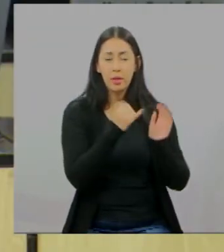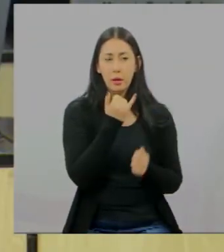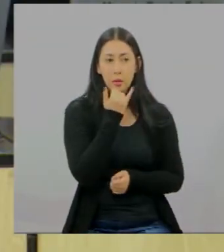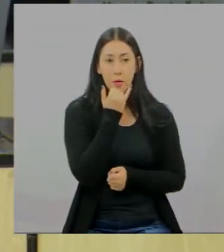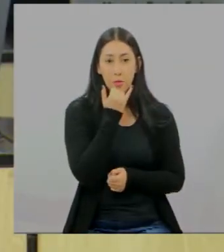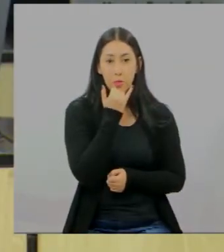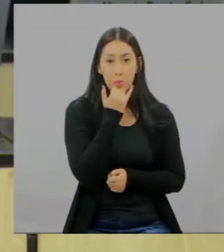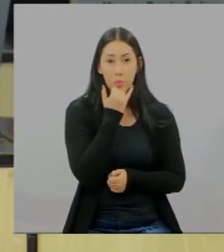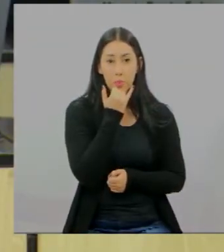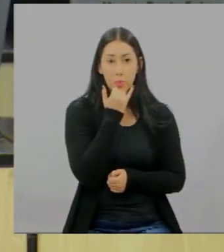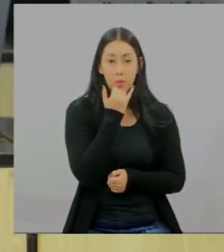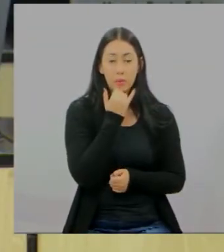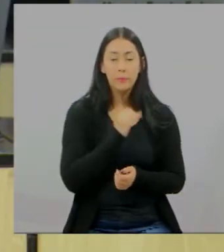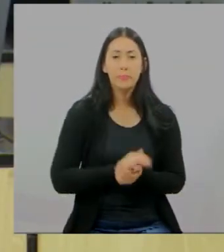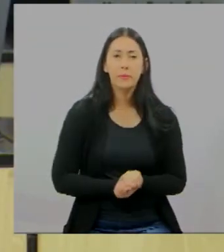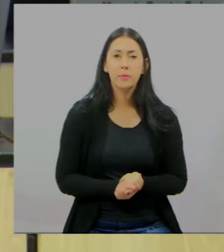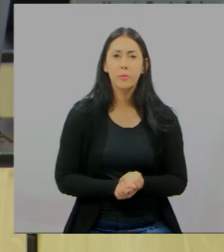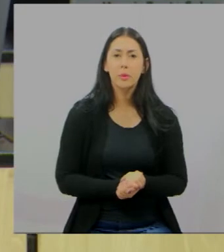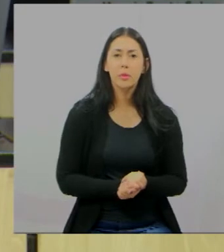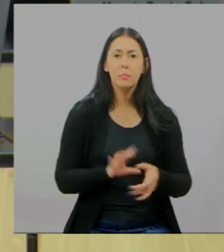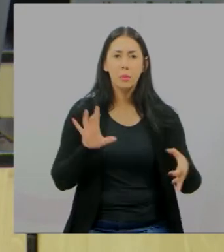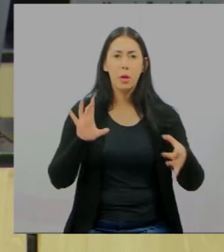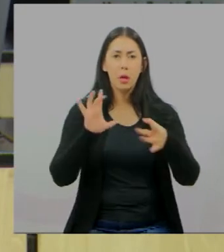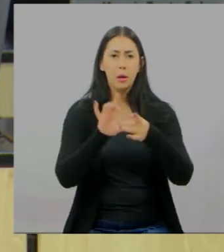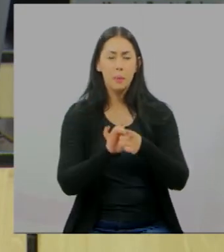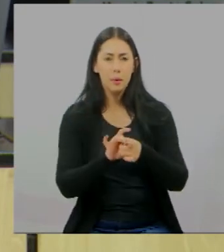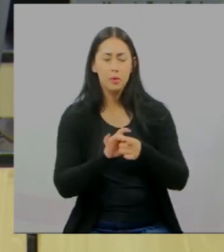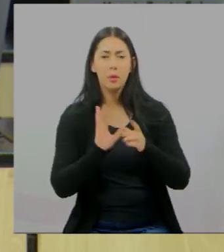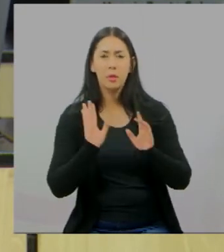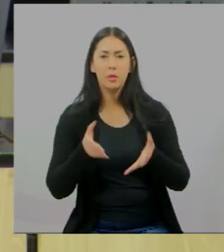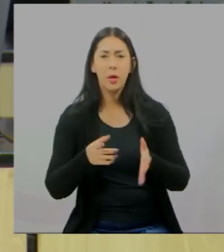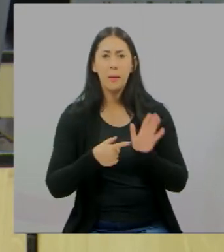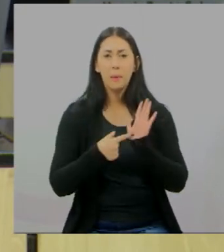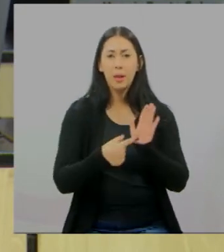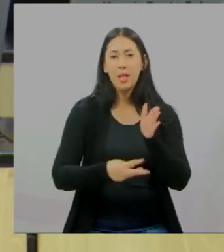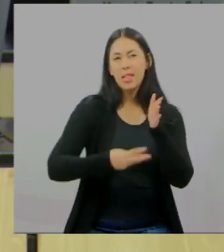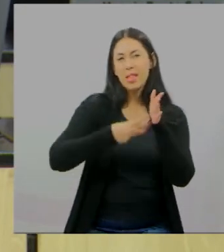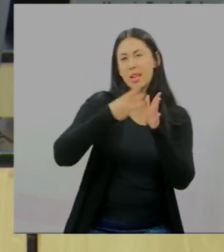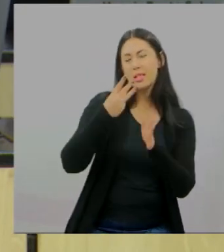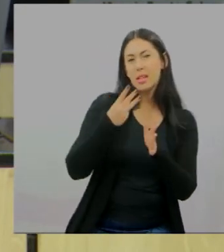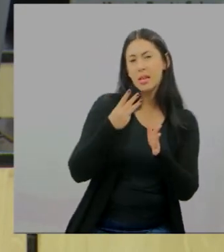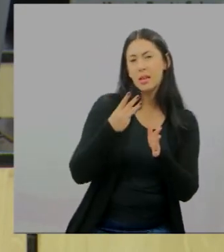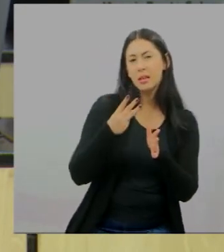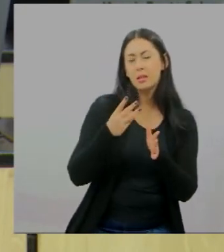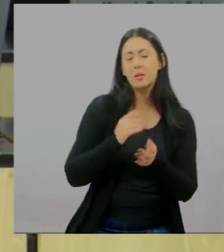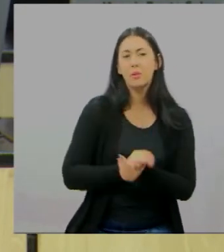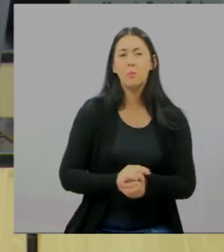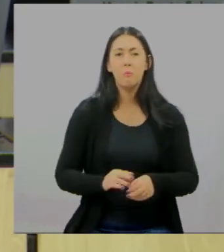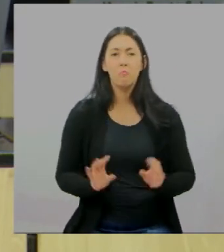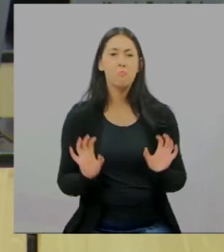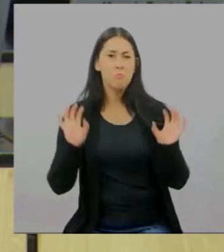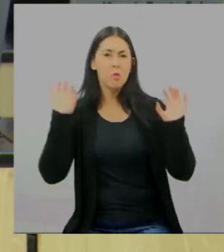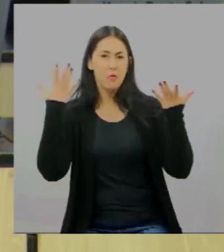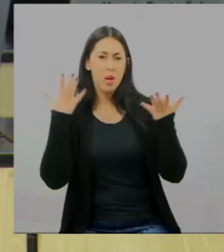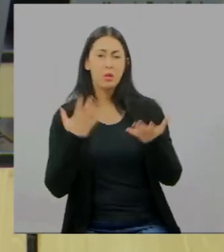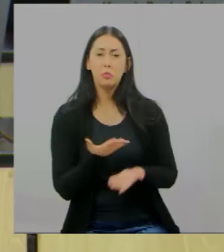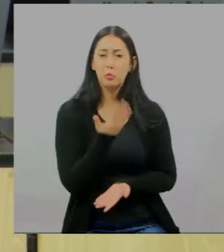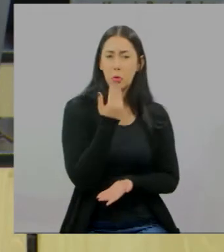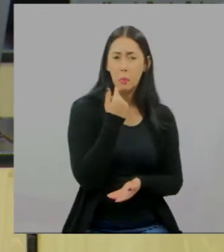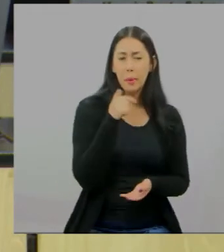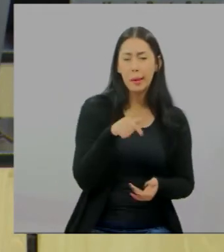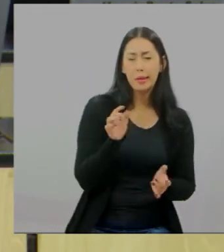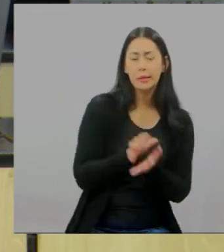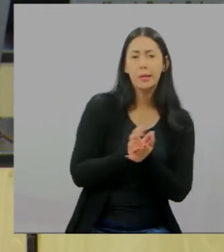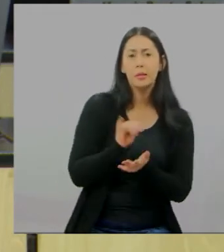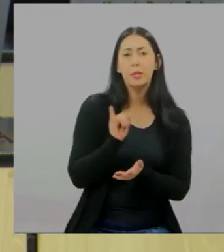Conselho Municipal de Turismo de Jacareí e parceiros que já trouxe a 3ª edição Concurso Petisco de Boteco de Jacareí. E o regulamento é bem explícito com